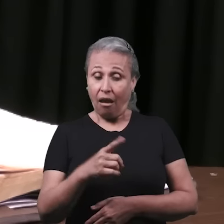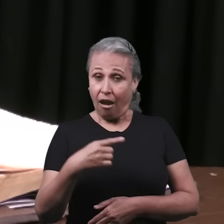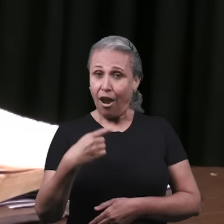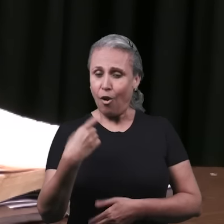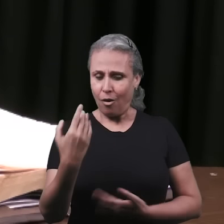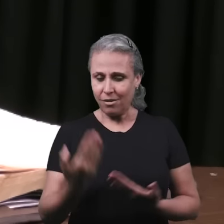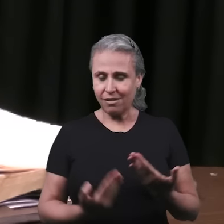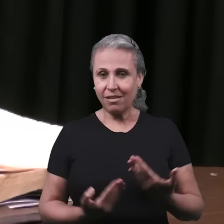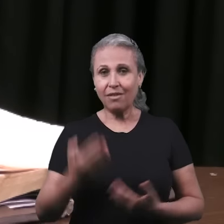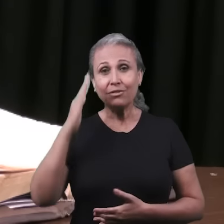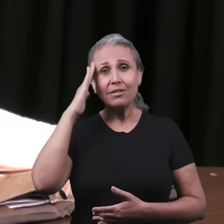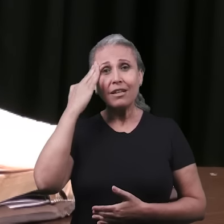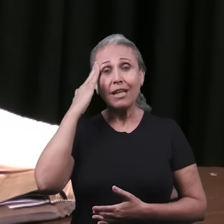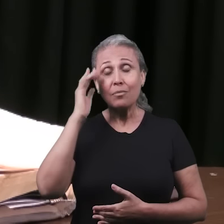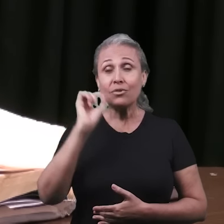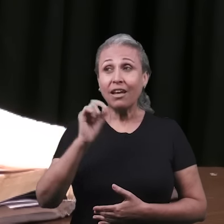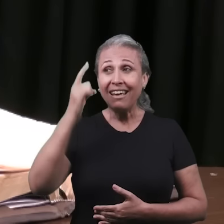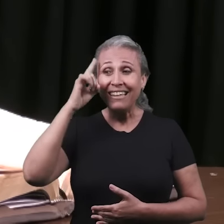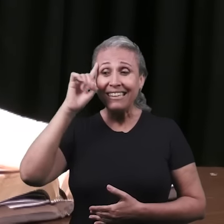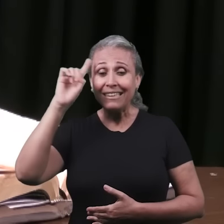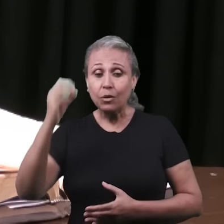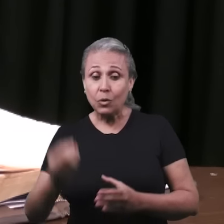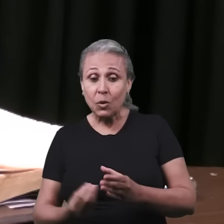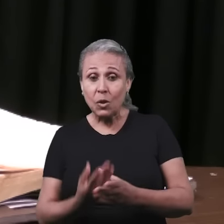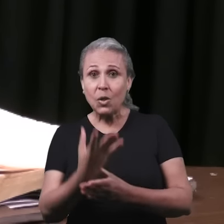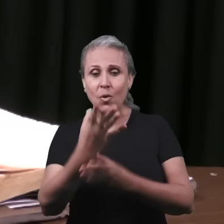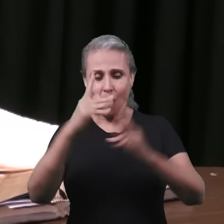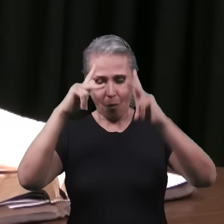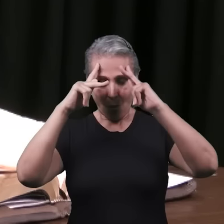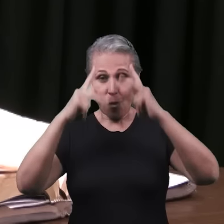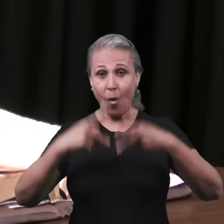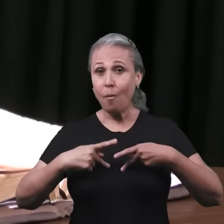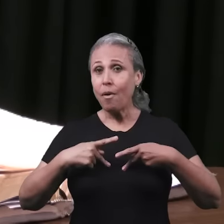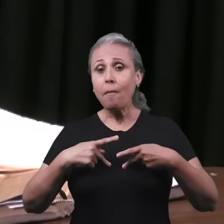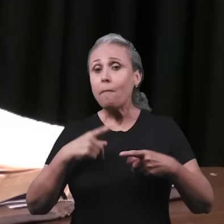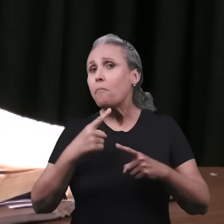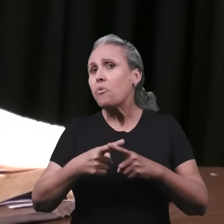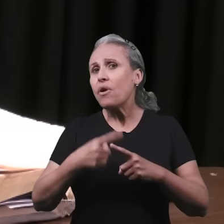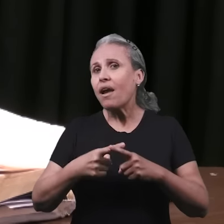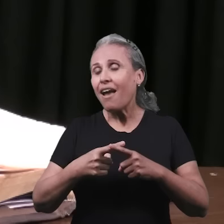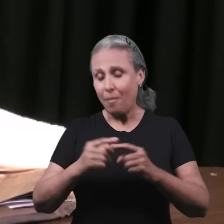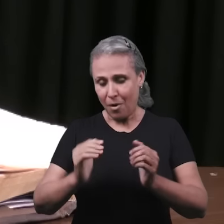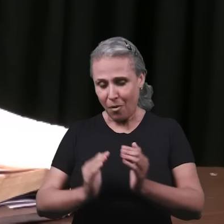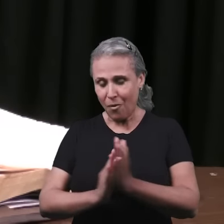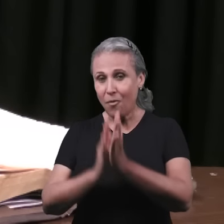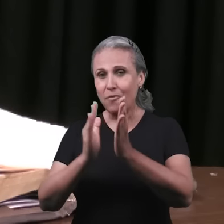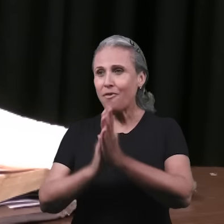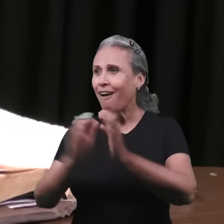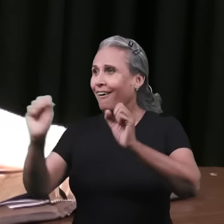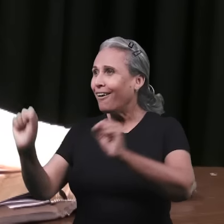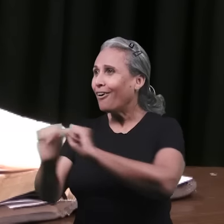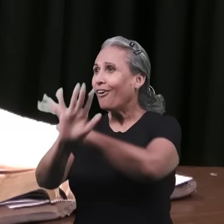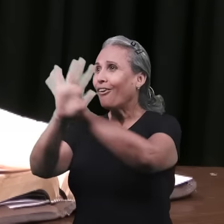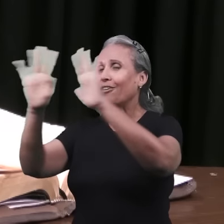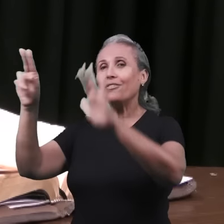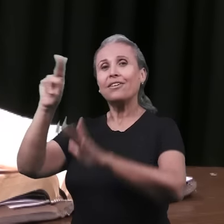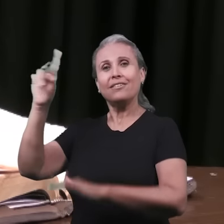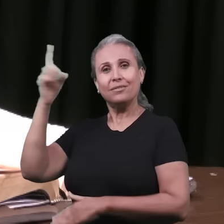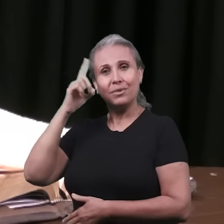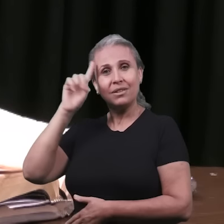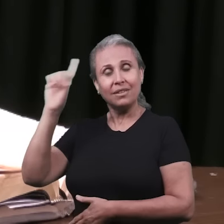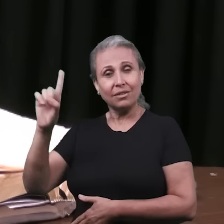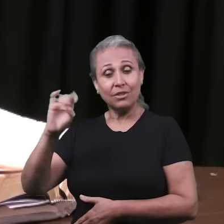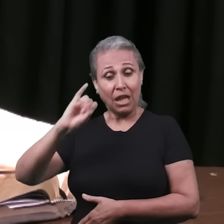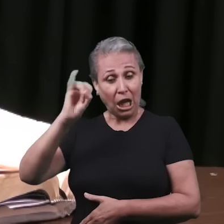Deus para o louvor e a glória do nome do Senhor. E Judas, mesmo sendo